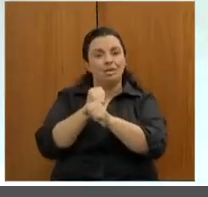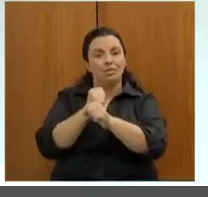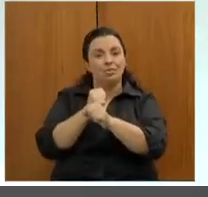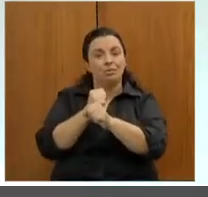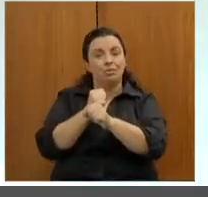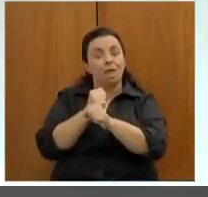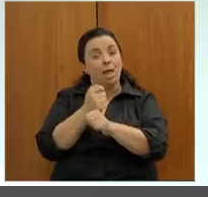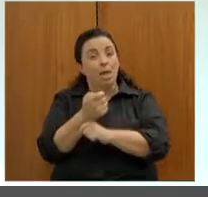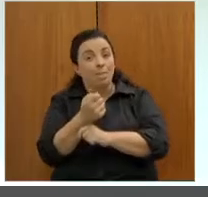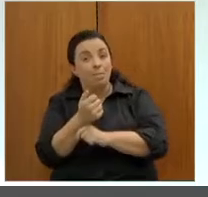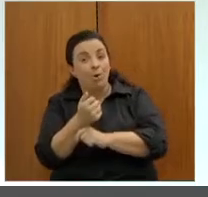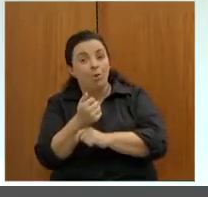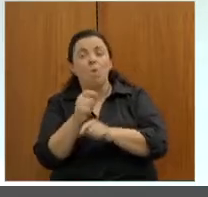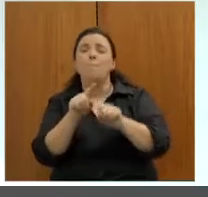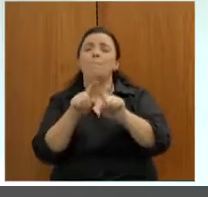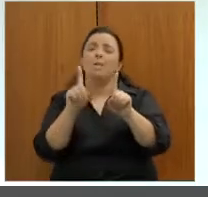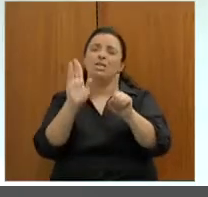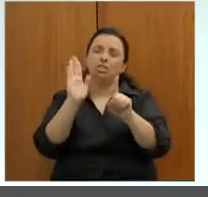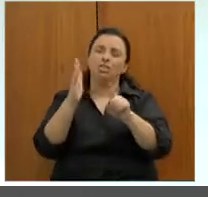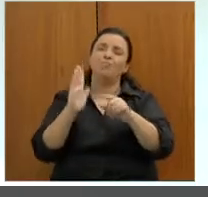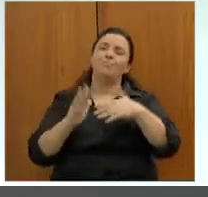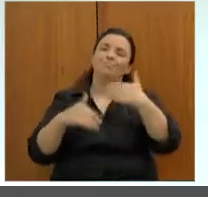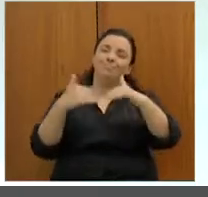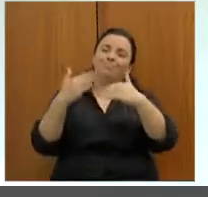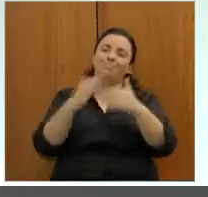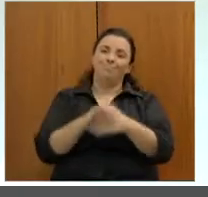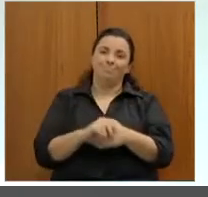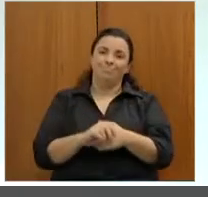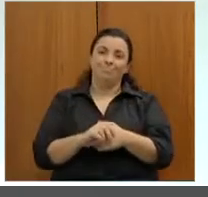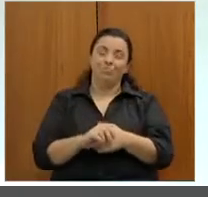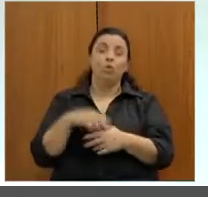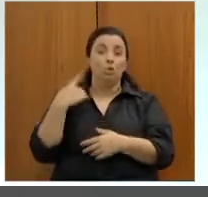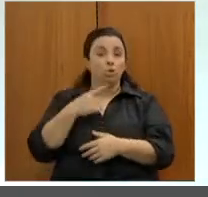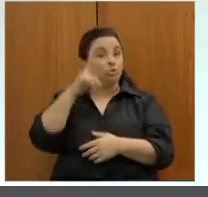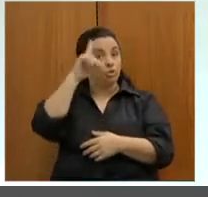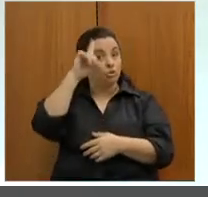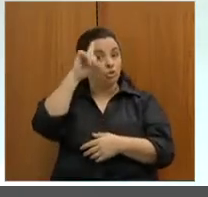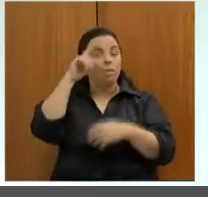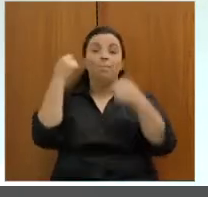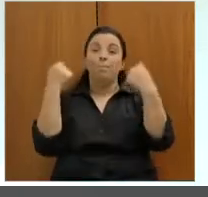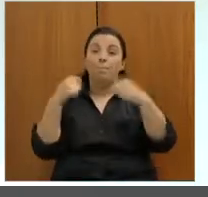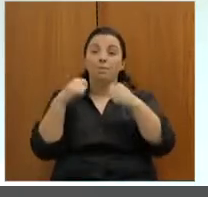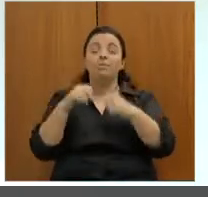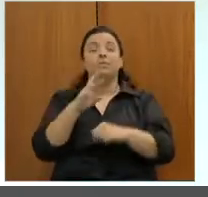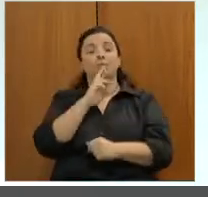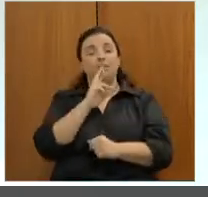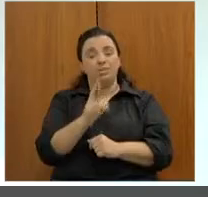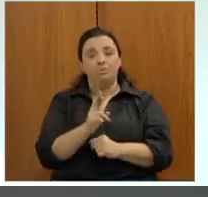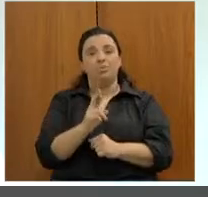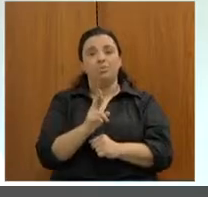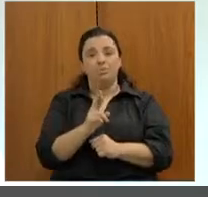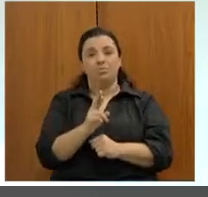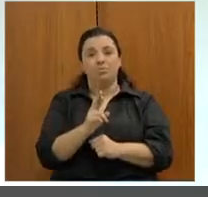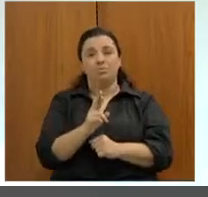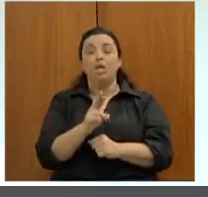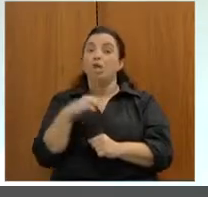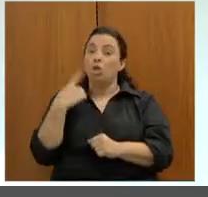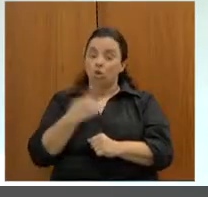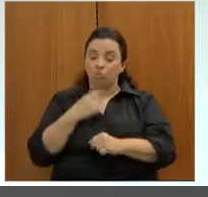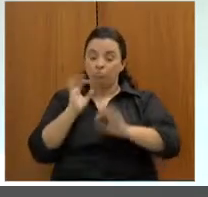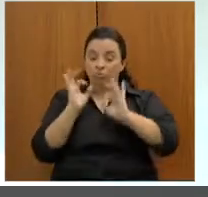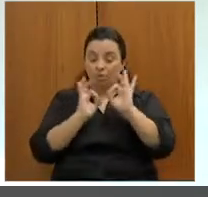voltando porque o nosso cotidiano existe uma resposta nós estamos organizando